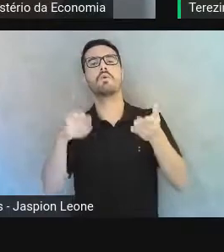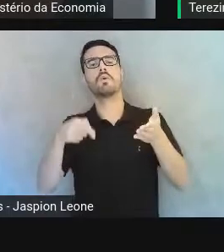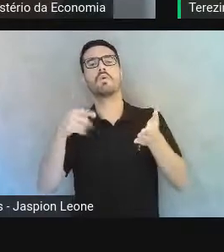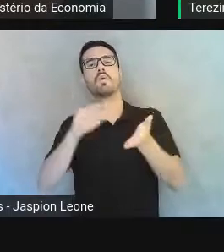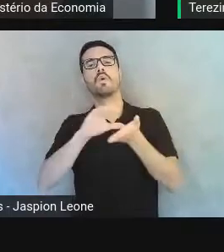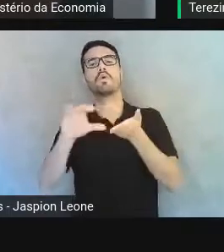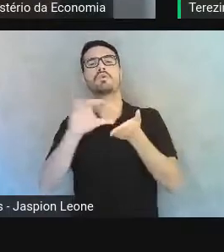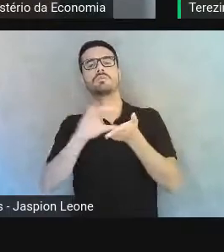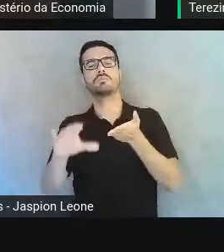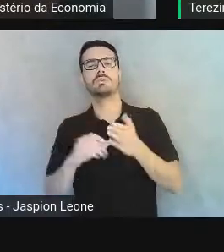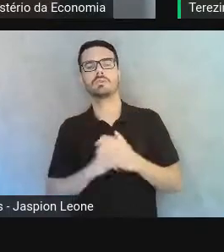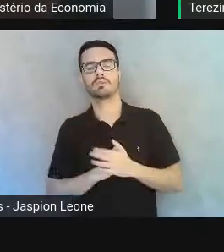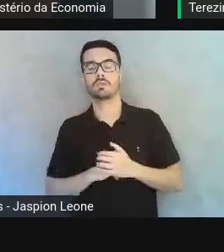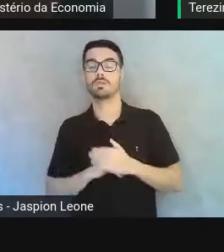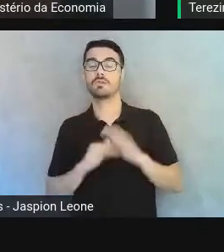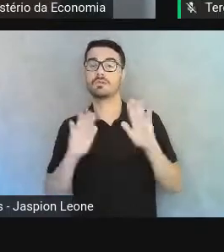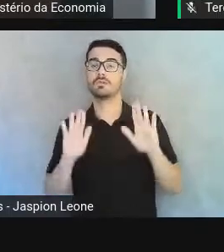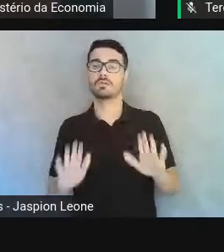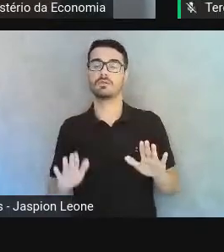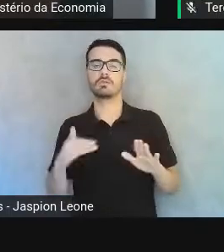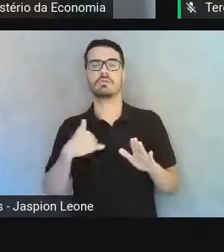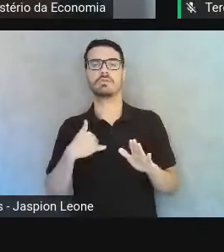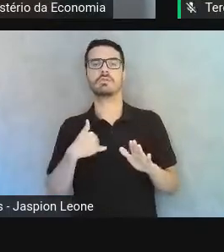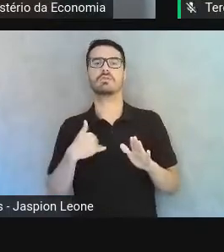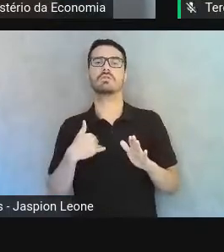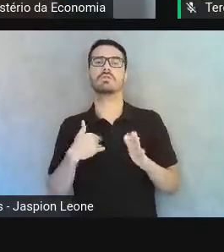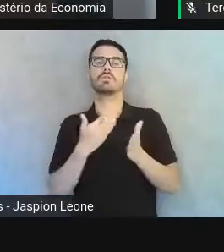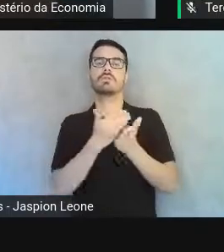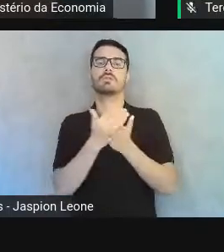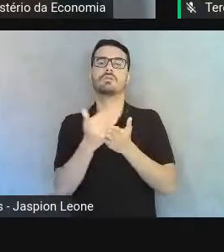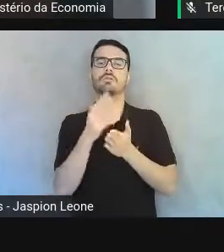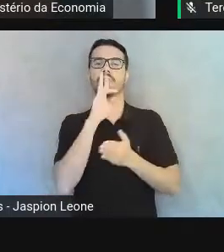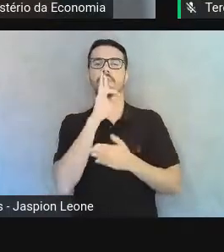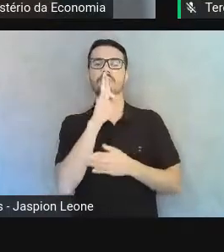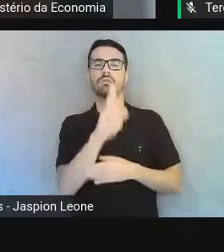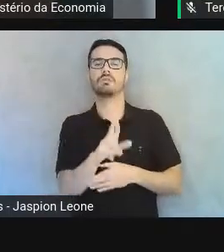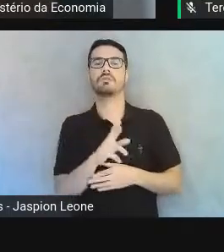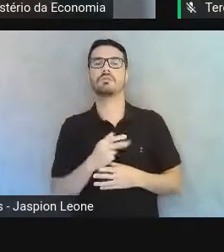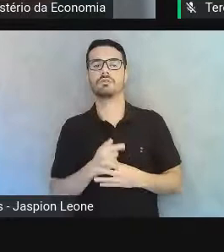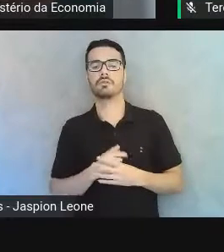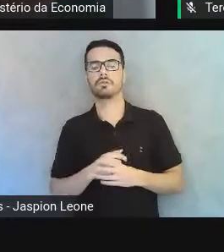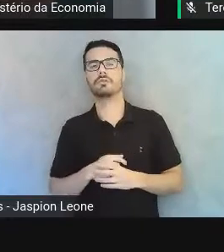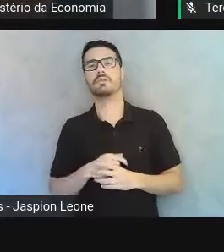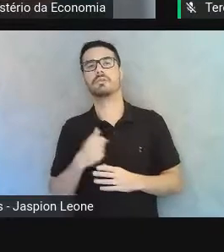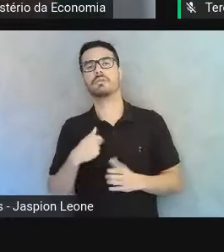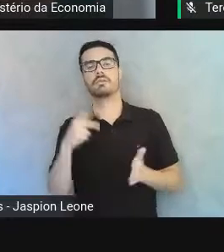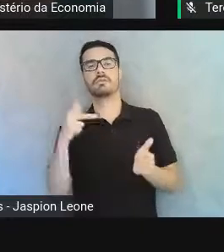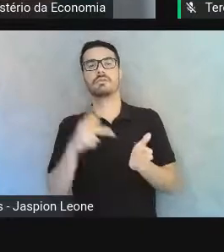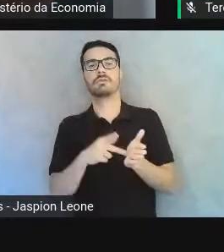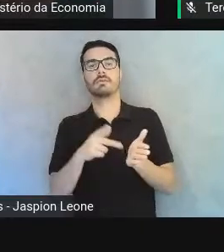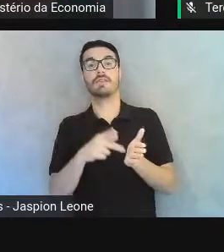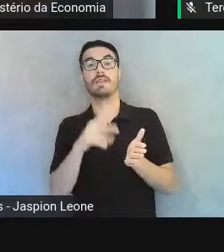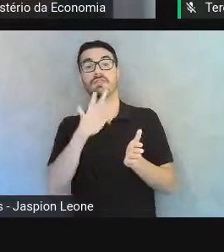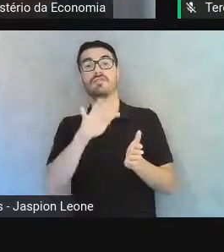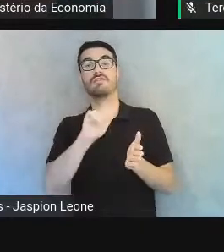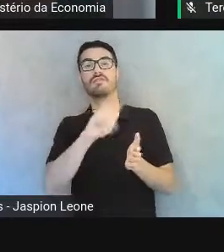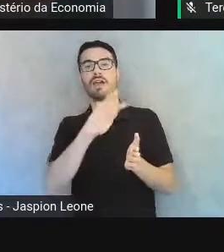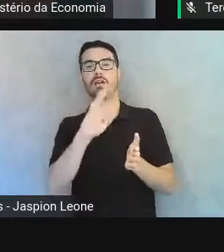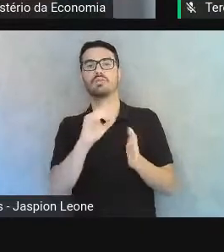Olha, eu começaria aqui a resposta com o fato que nós temos no momento, né?